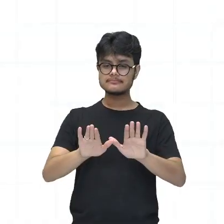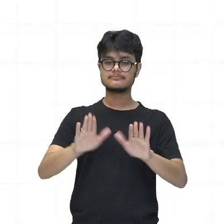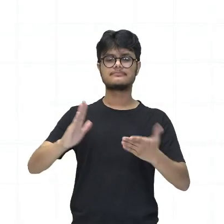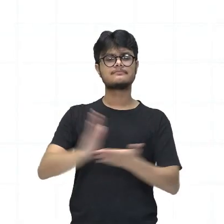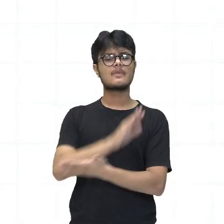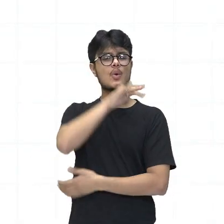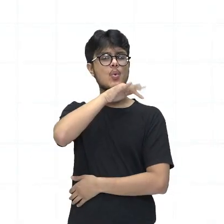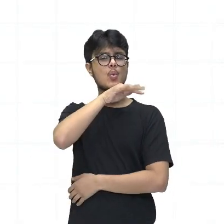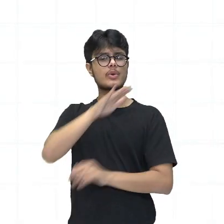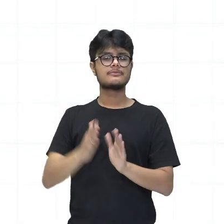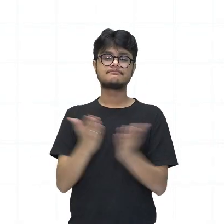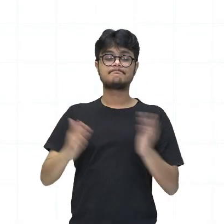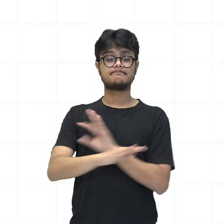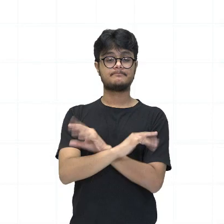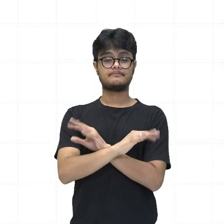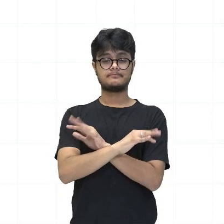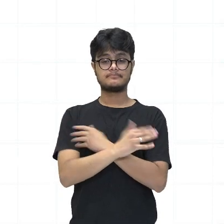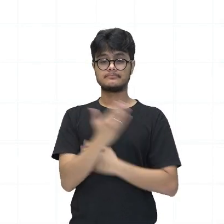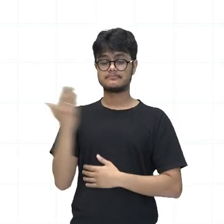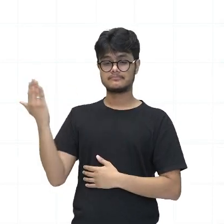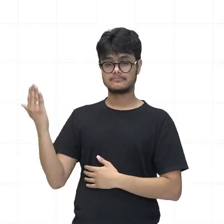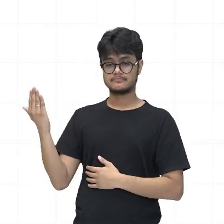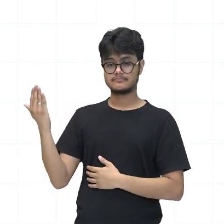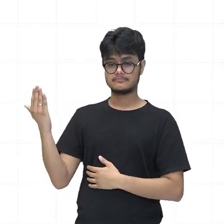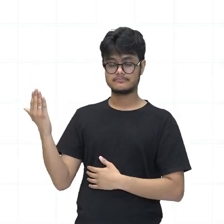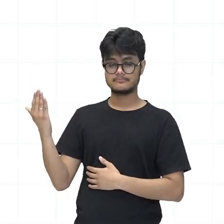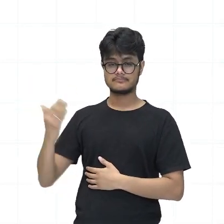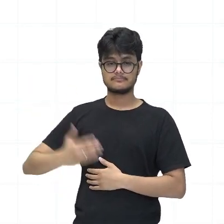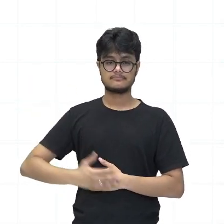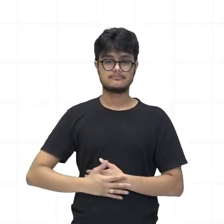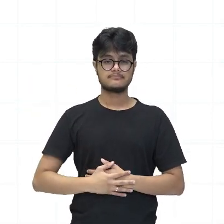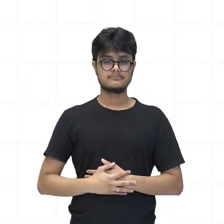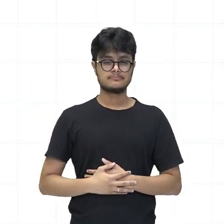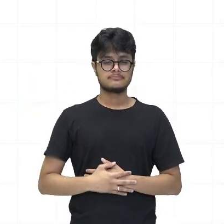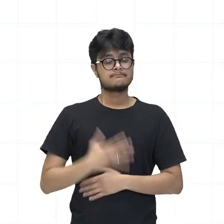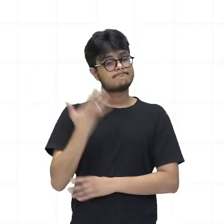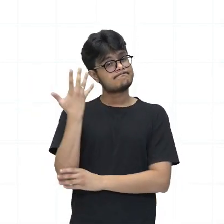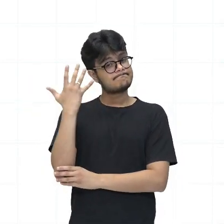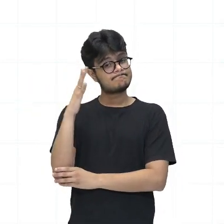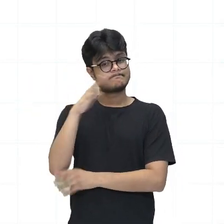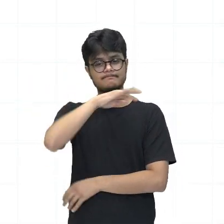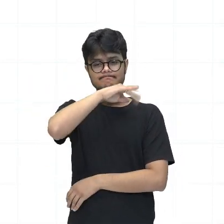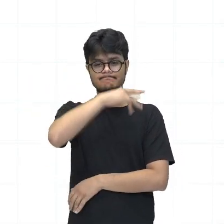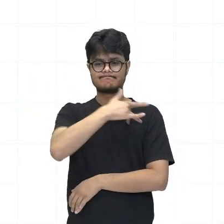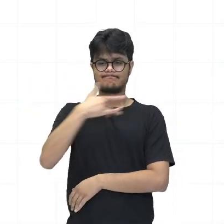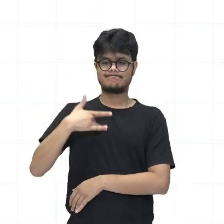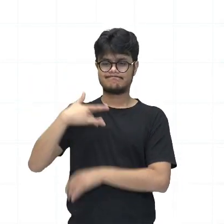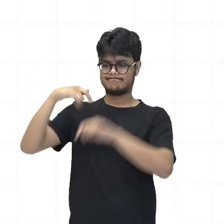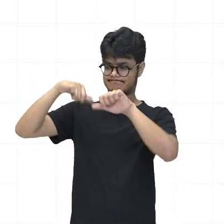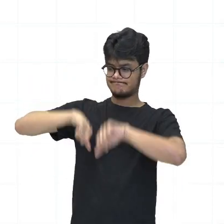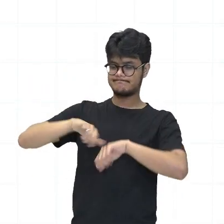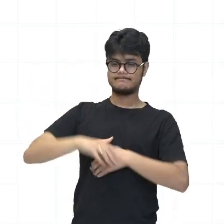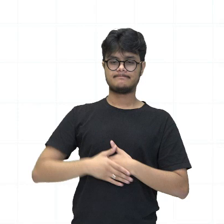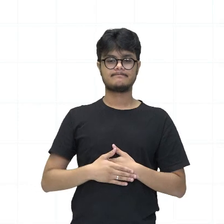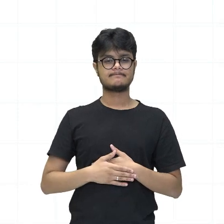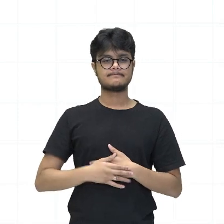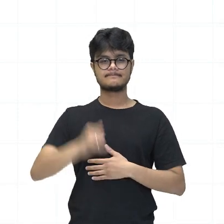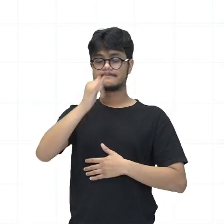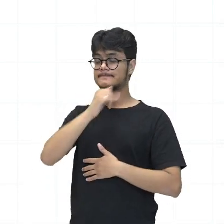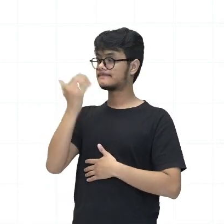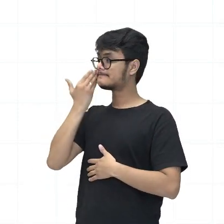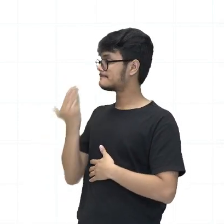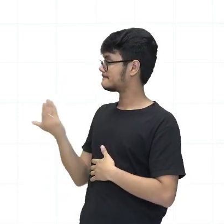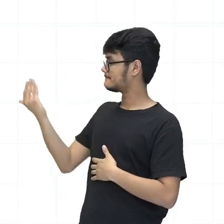pode observar, esses graves danos são tanto para o meio ambiente quanto para a saúde, como a gente pode observar bem